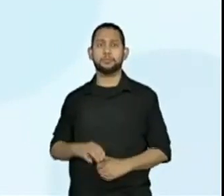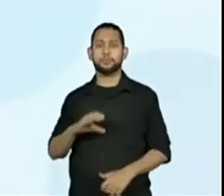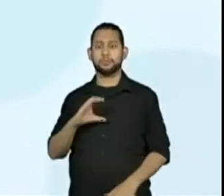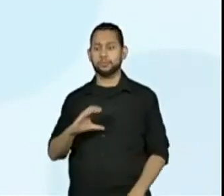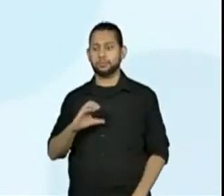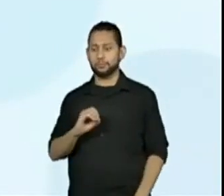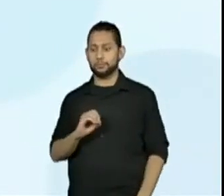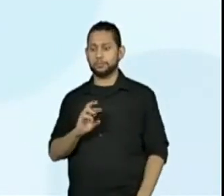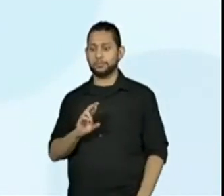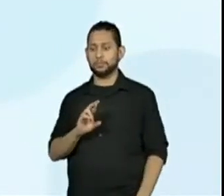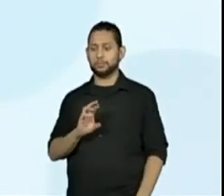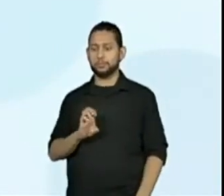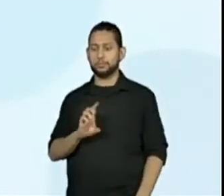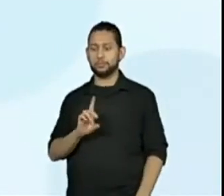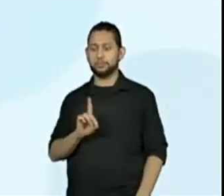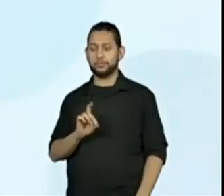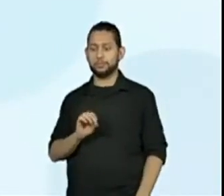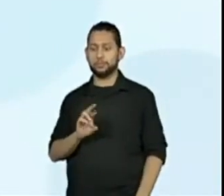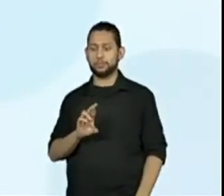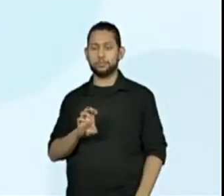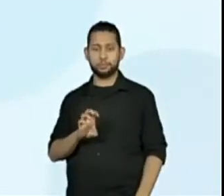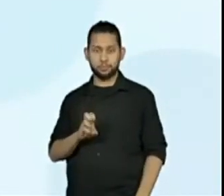Corredores